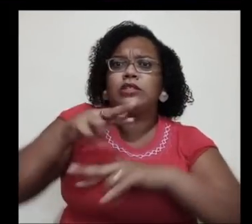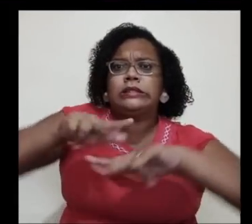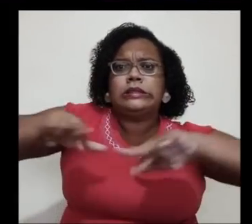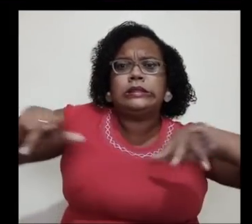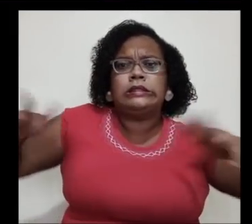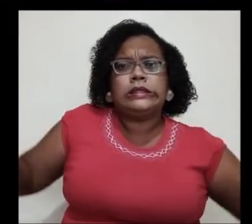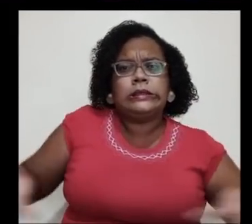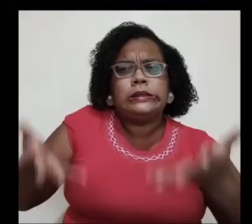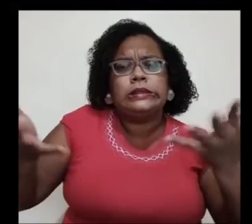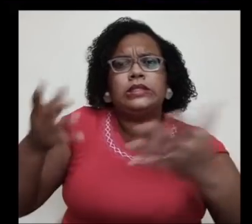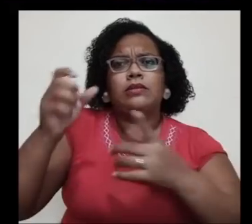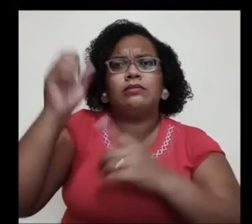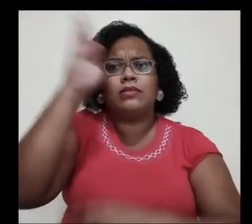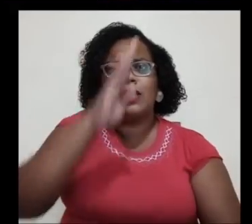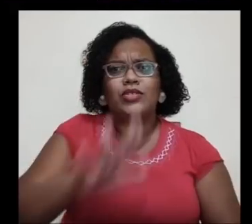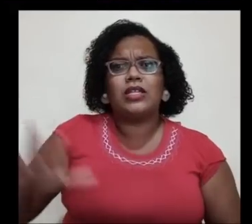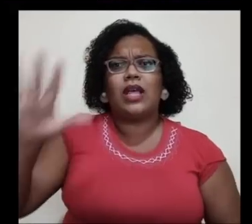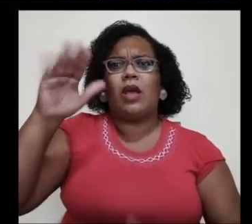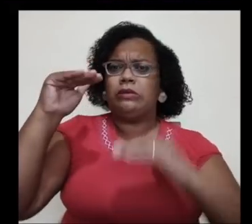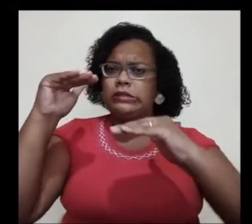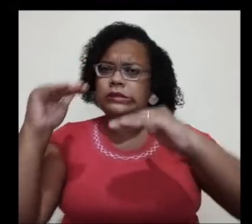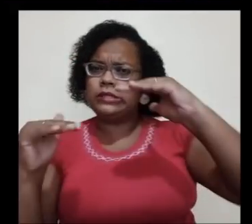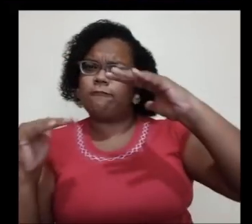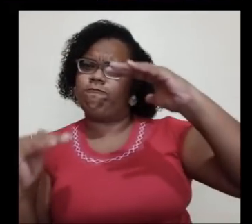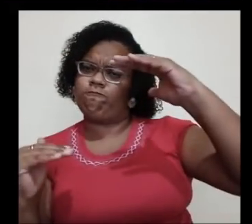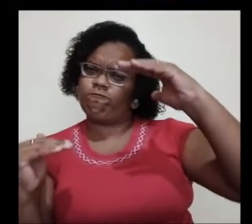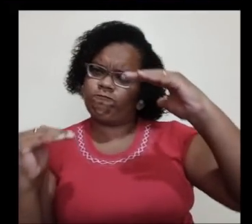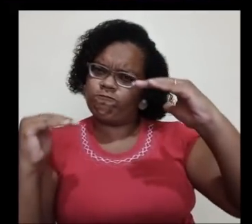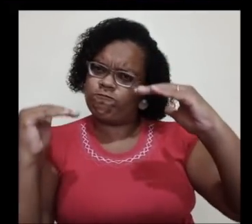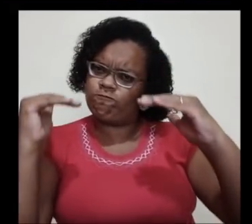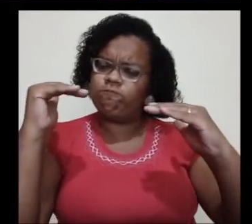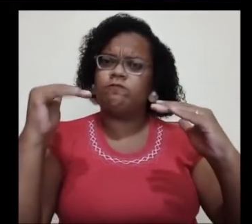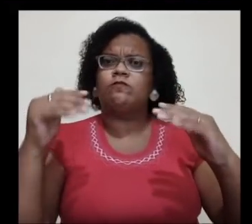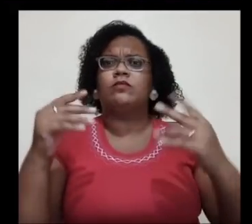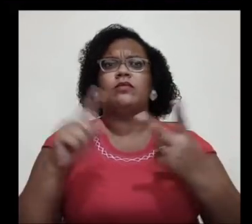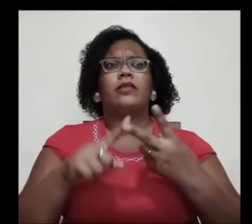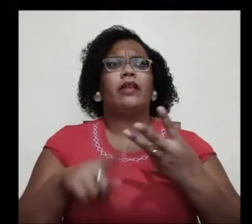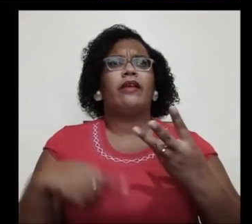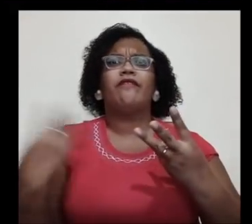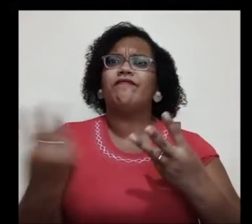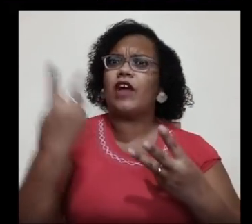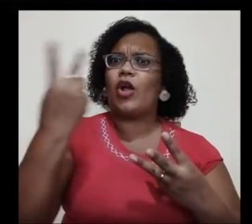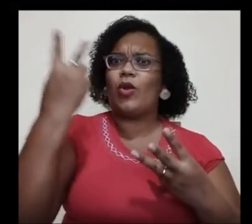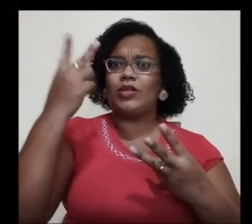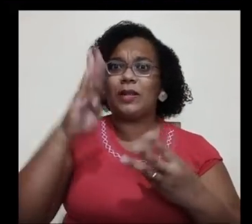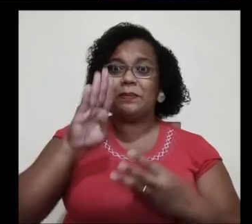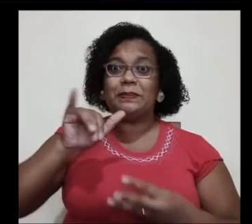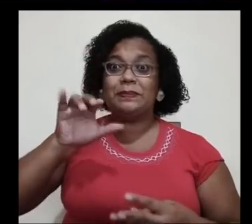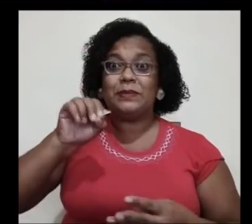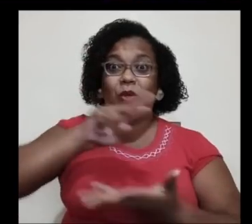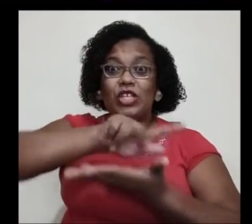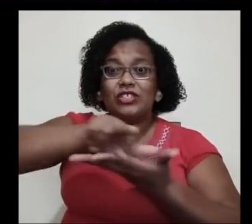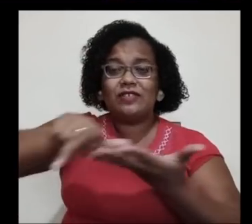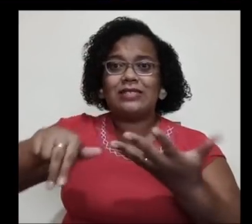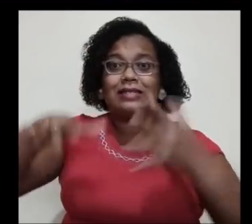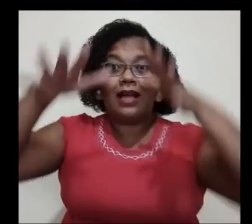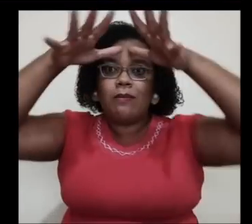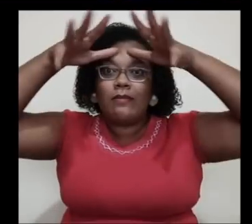nacionais contra as desigualdades, a redução das desigualdades, a valorização da biodiversidade brasileira, a Amazônia,